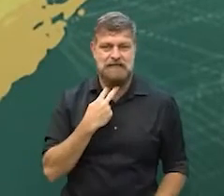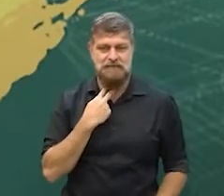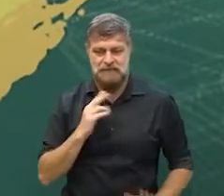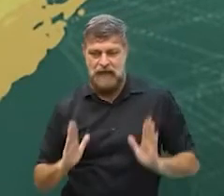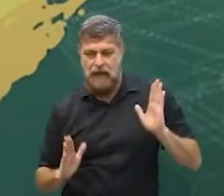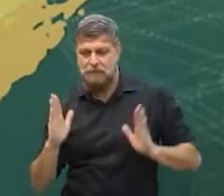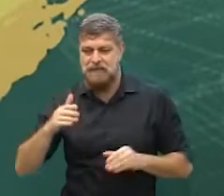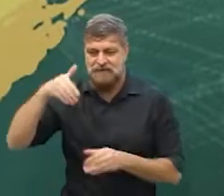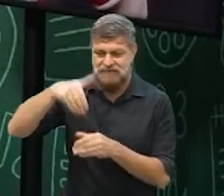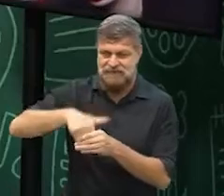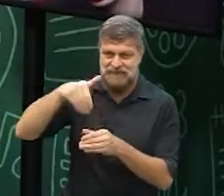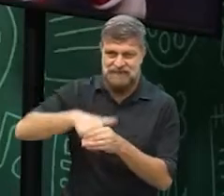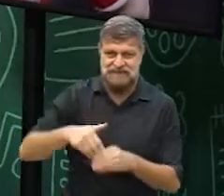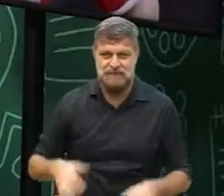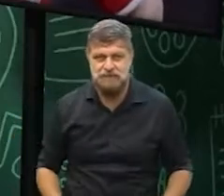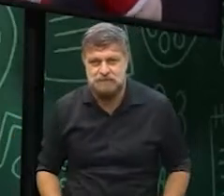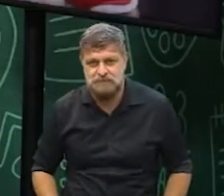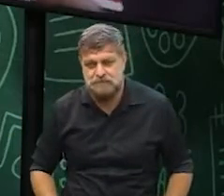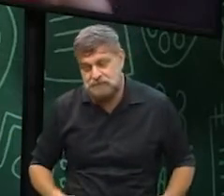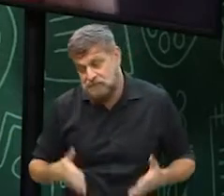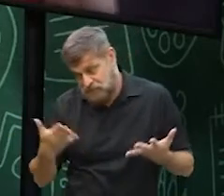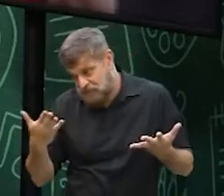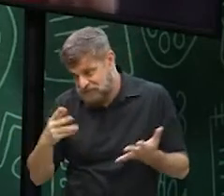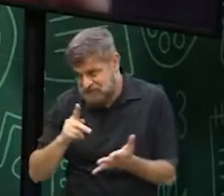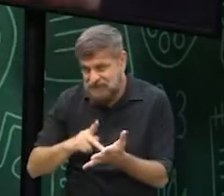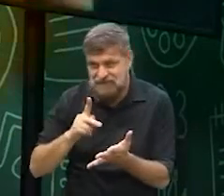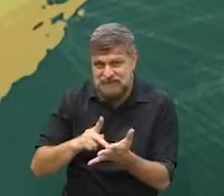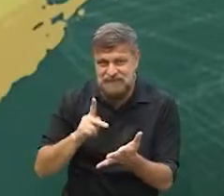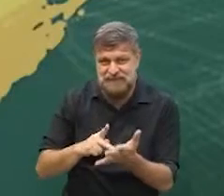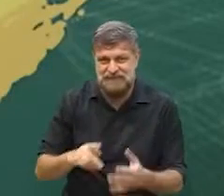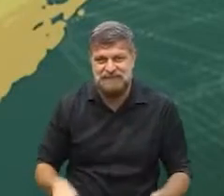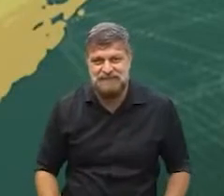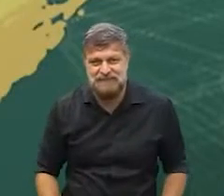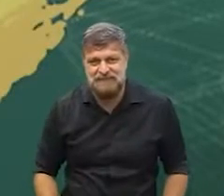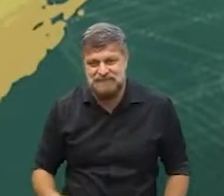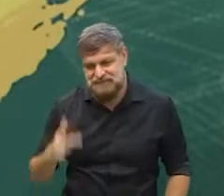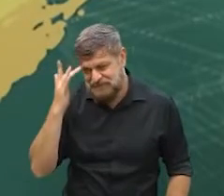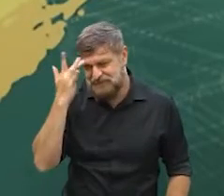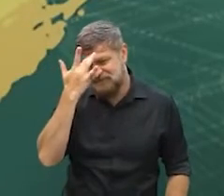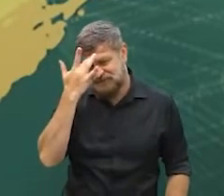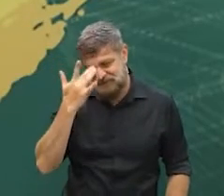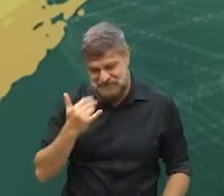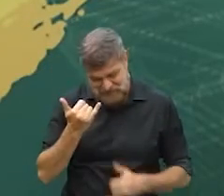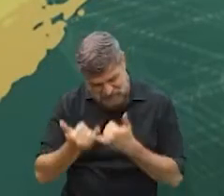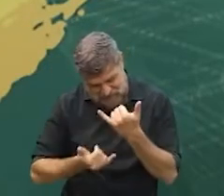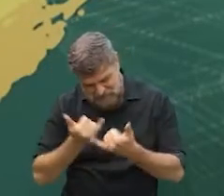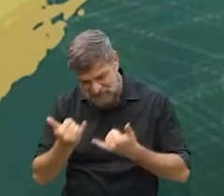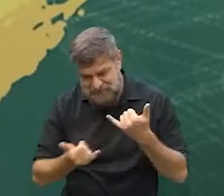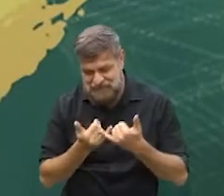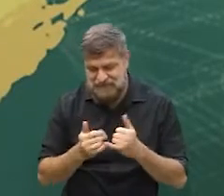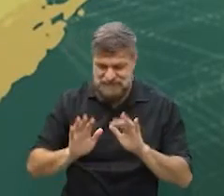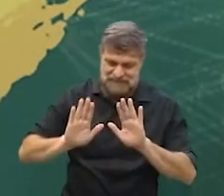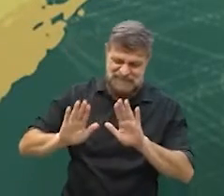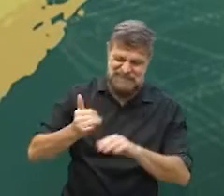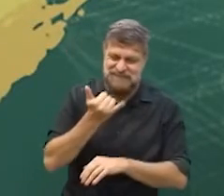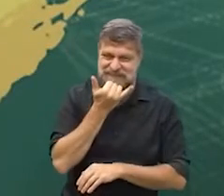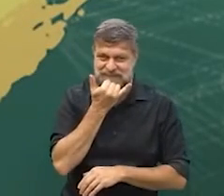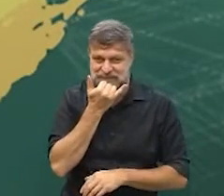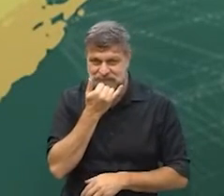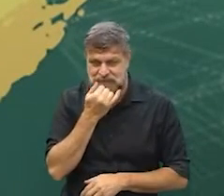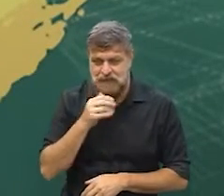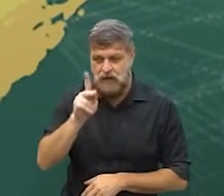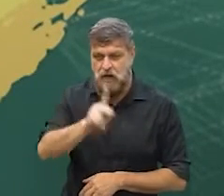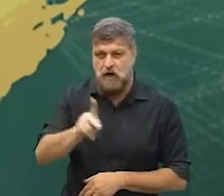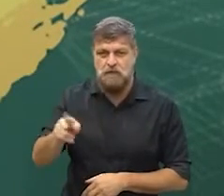né? Não. Mas às vezes... mental. Mas brincadeiras à parte, né, pessoal? É o que o